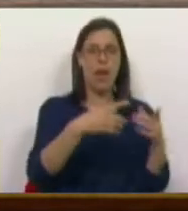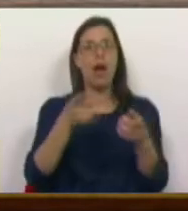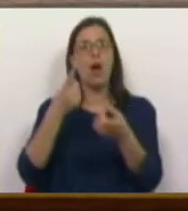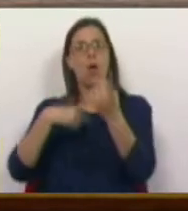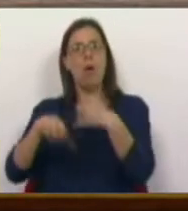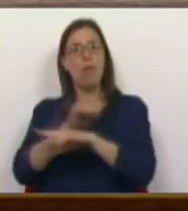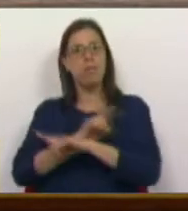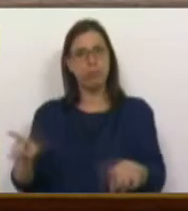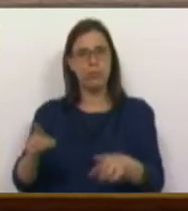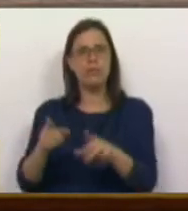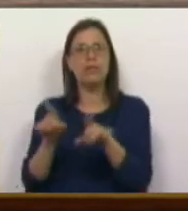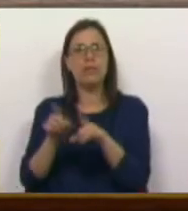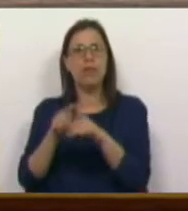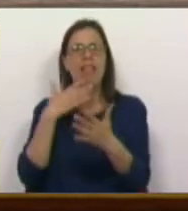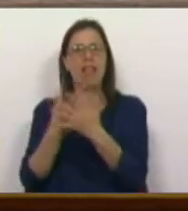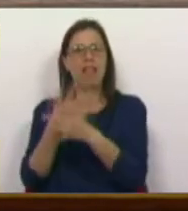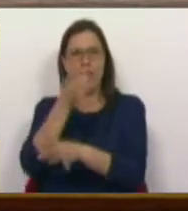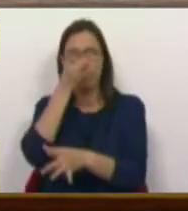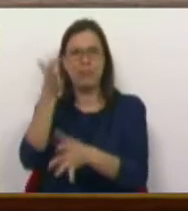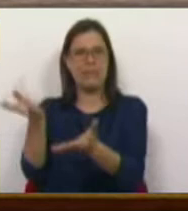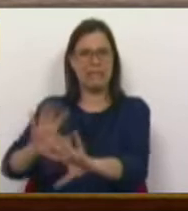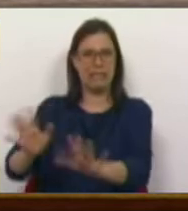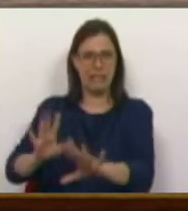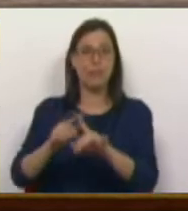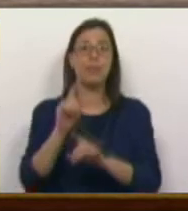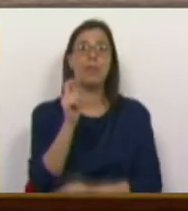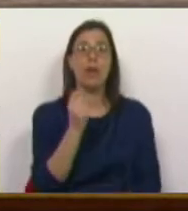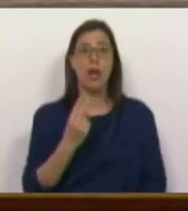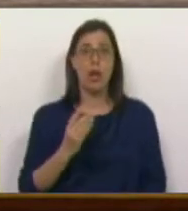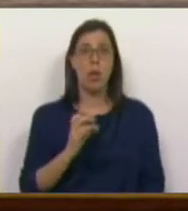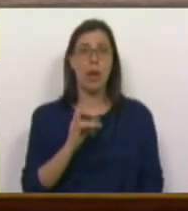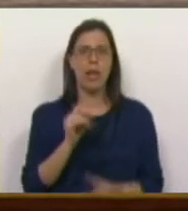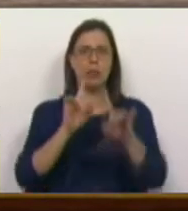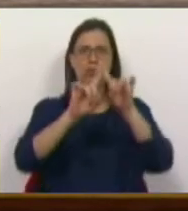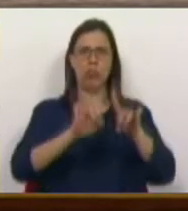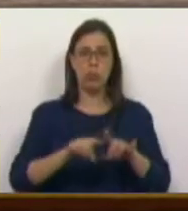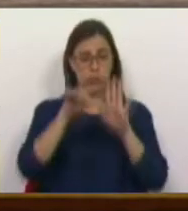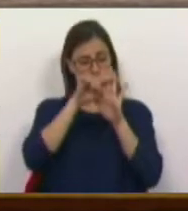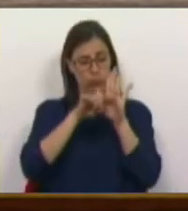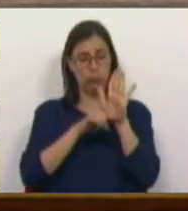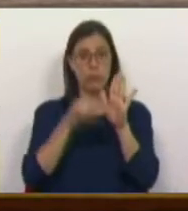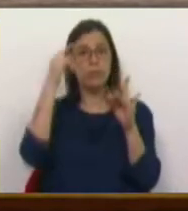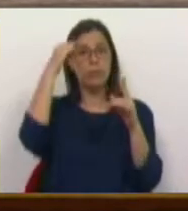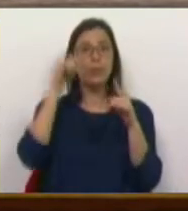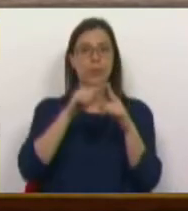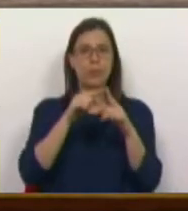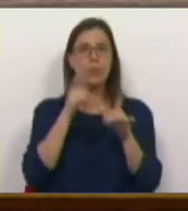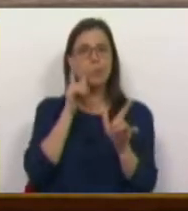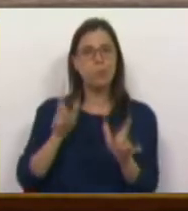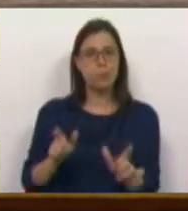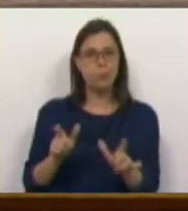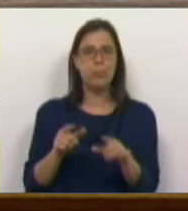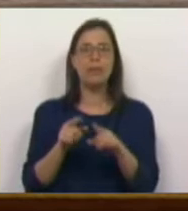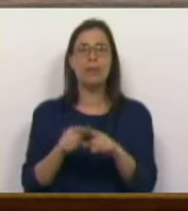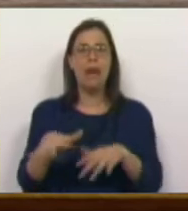proibindo mesmo as espécies invasoras. Já o eucalipto tem critérios diferenciados no sentido da contenção